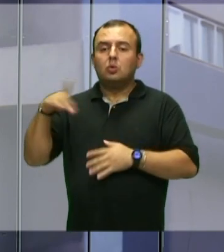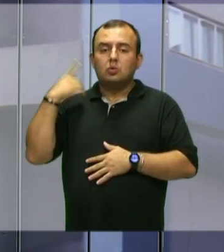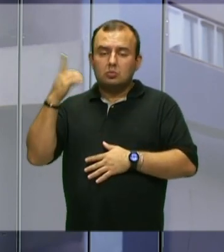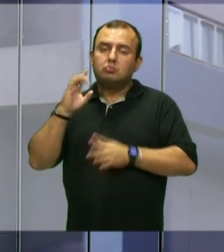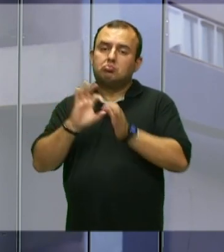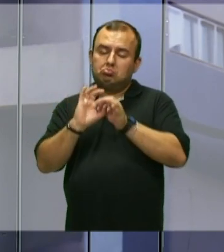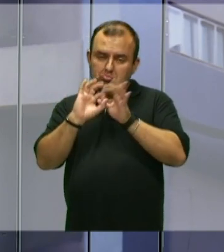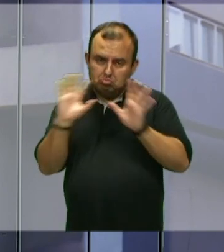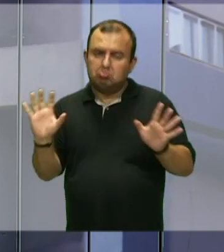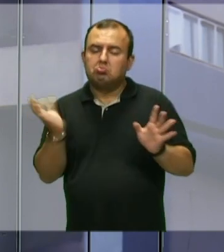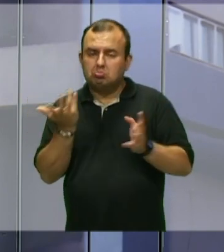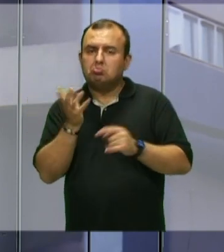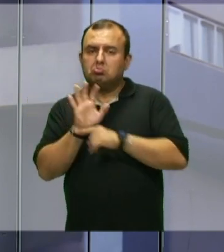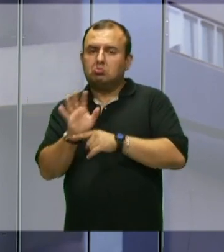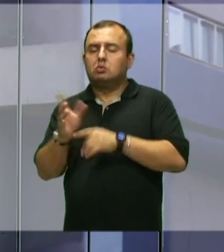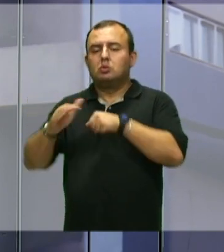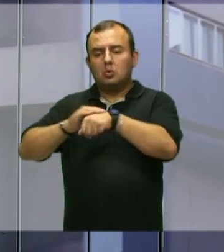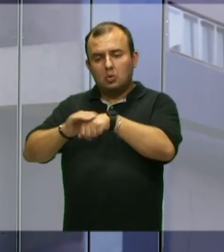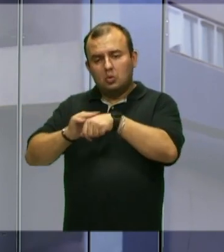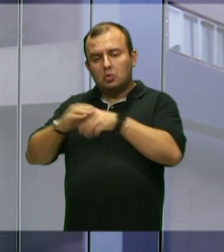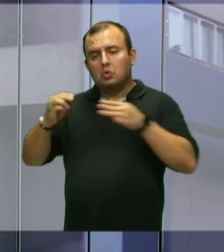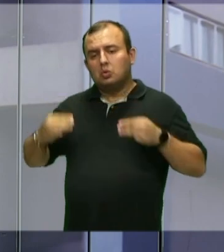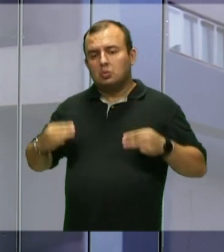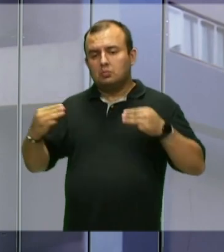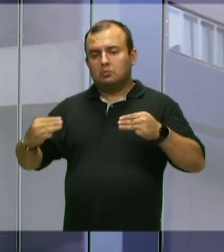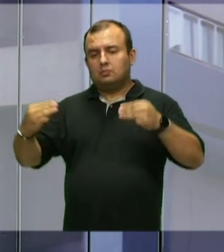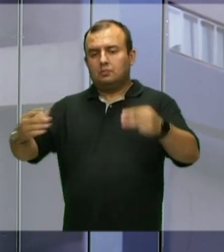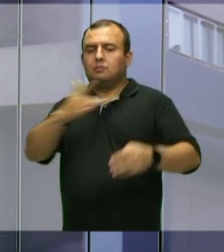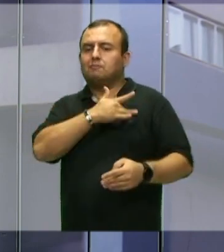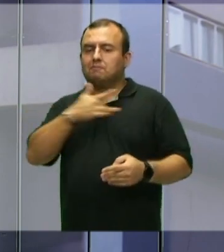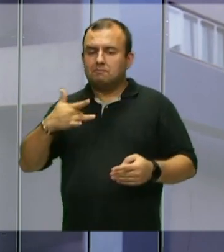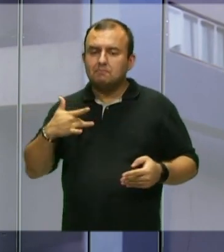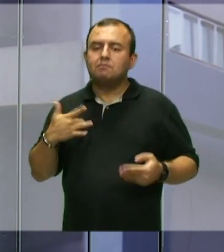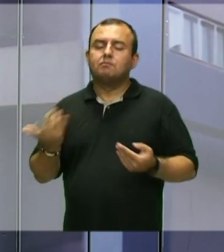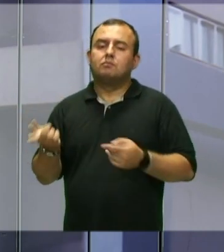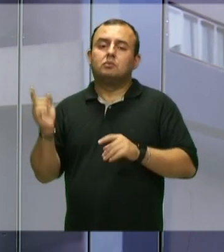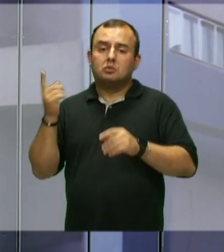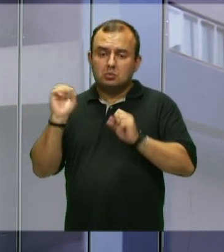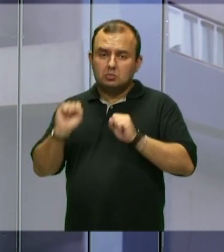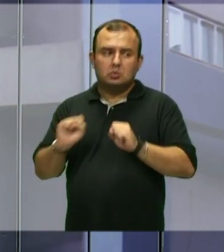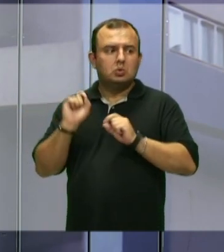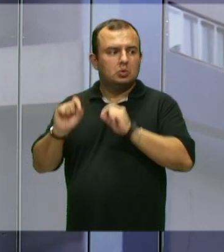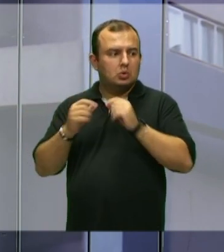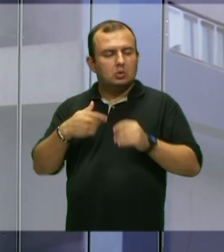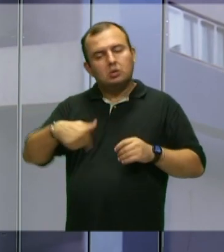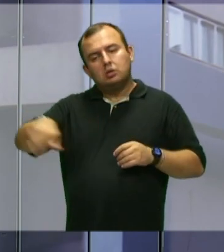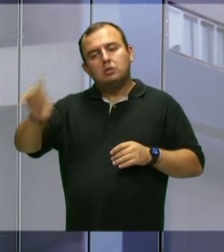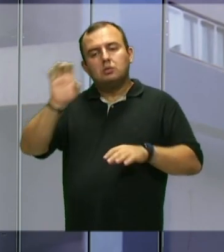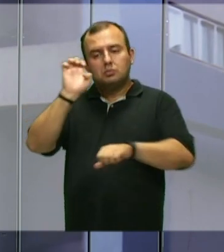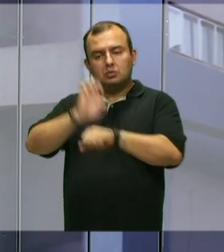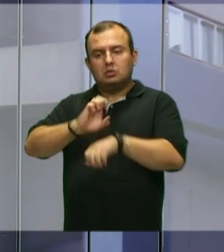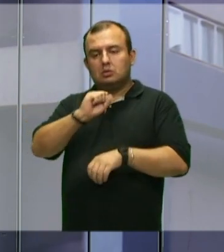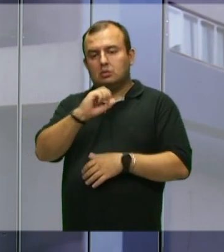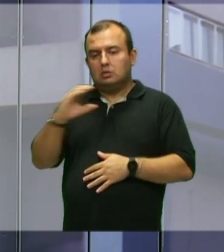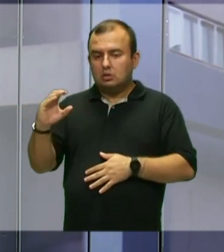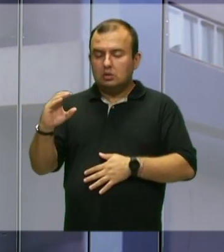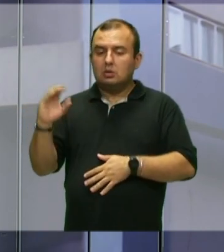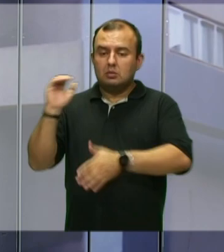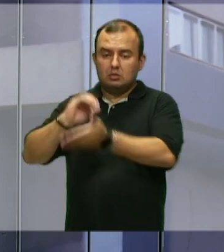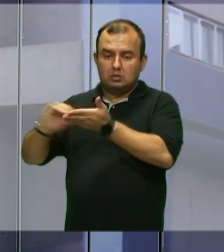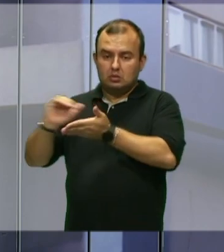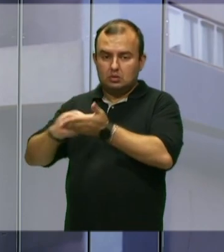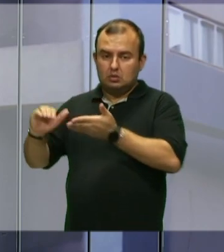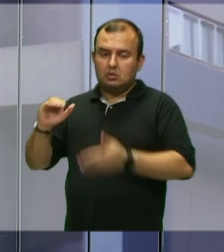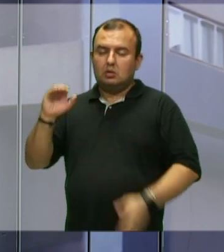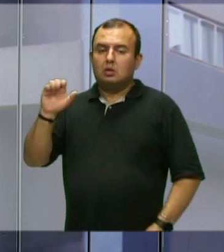colocou à disposição, ia conversar com o Ministério da Saúde para que pudesse encaminhar para o Estado de Santa Catarina, através da secretária